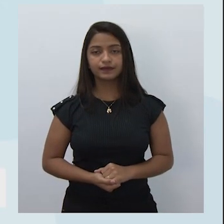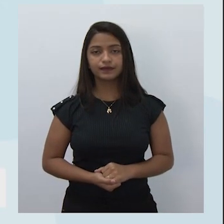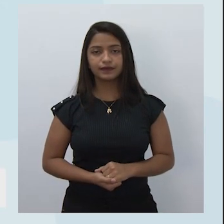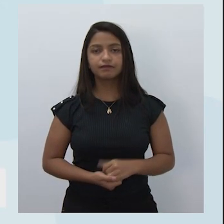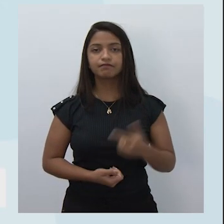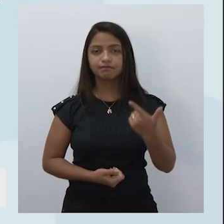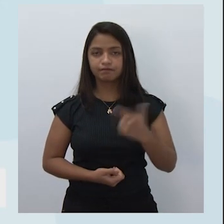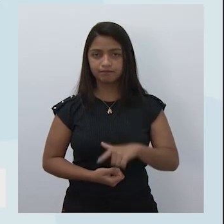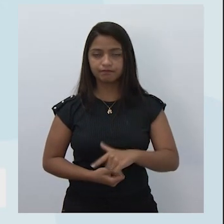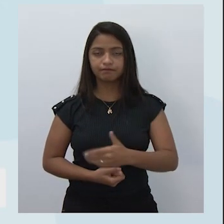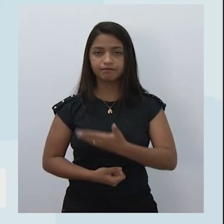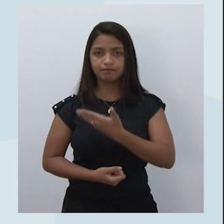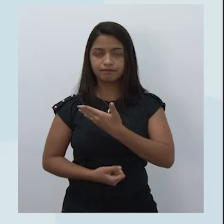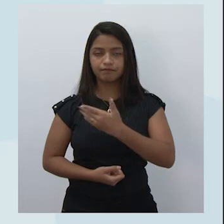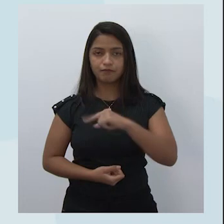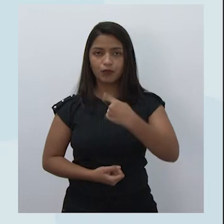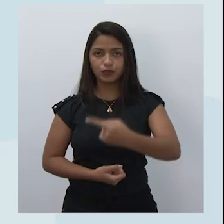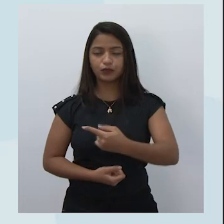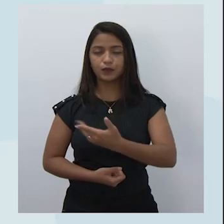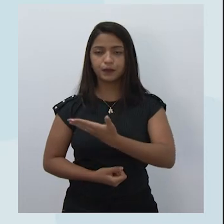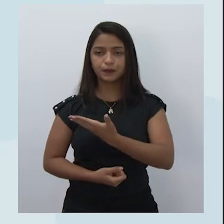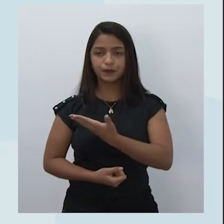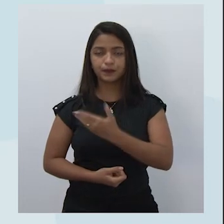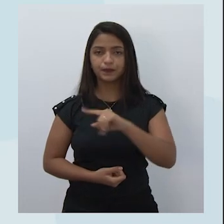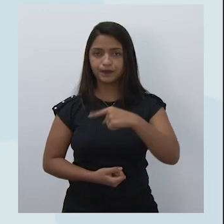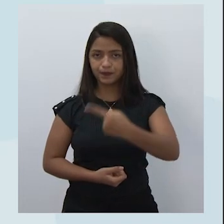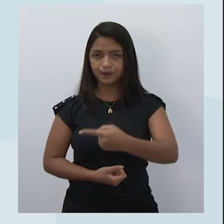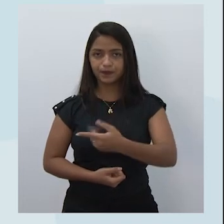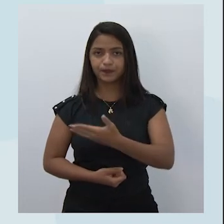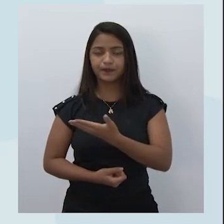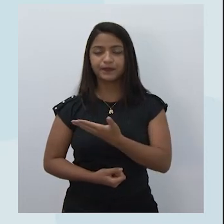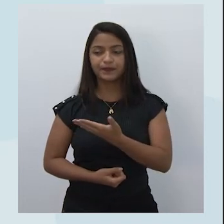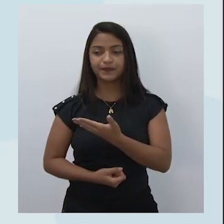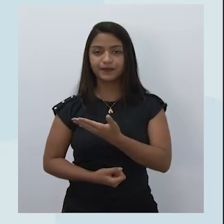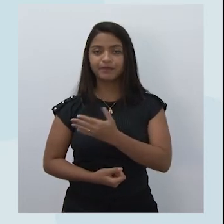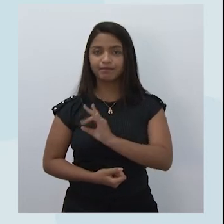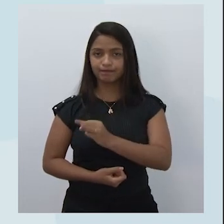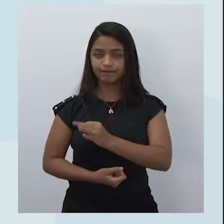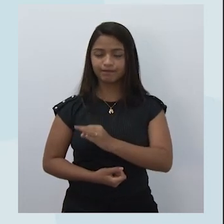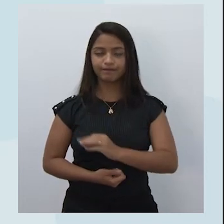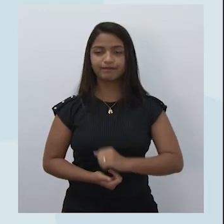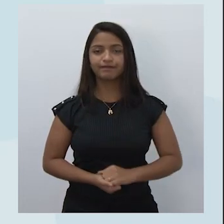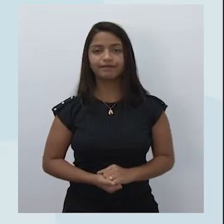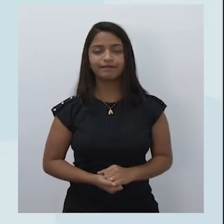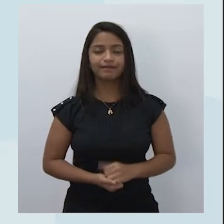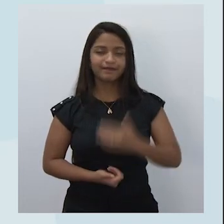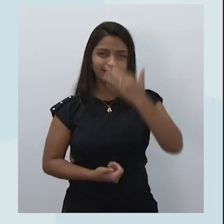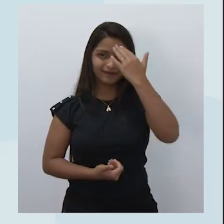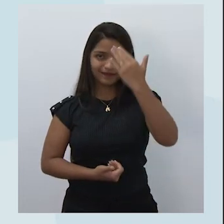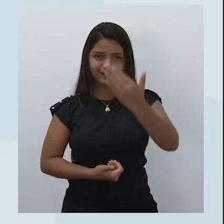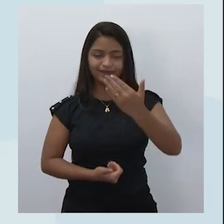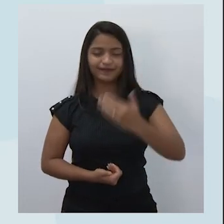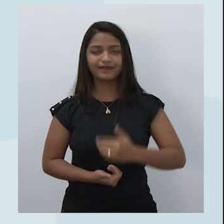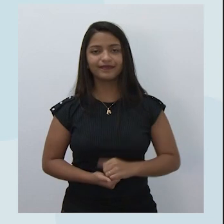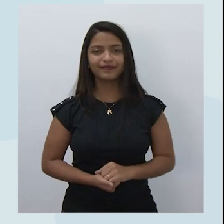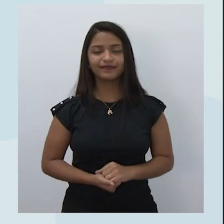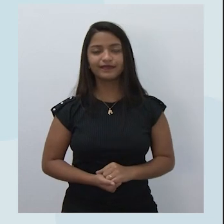Mas, acho que é o próximo. Isso, Ok, obrigada.